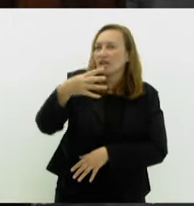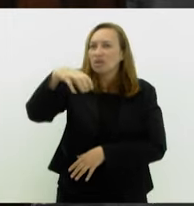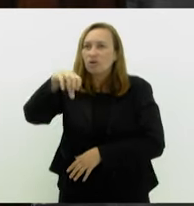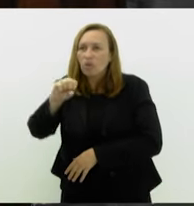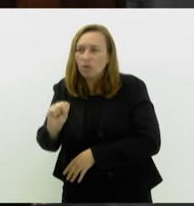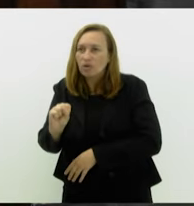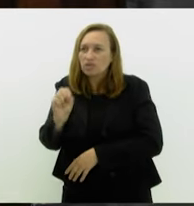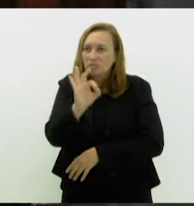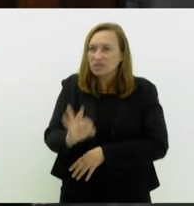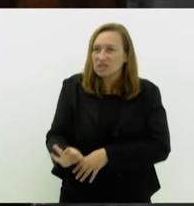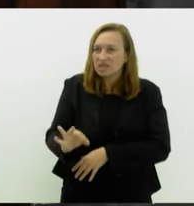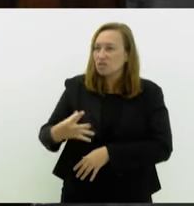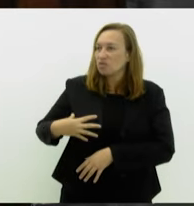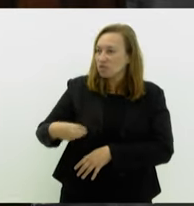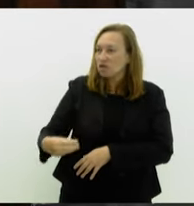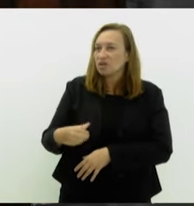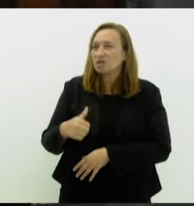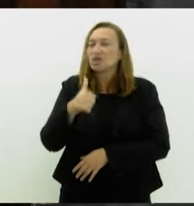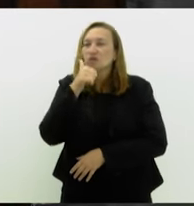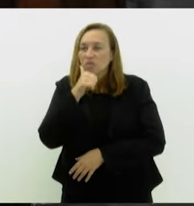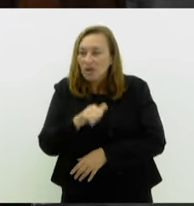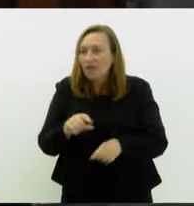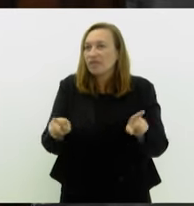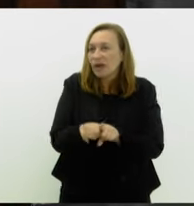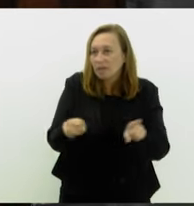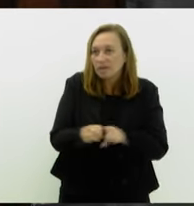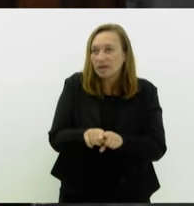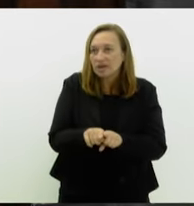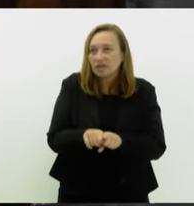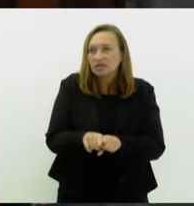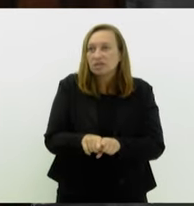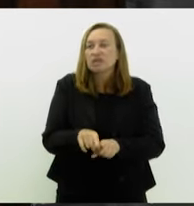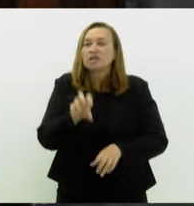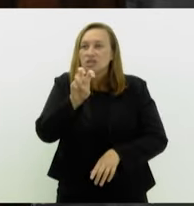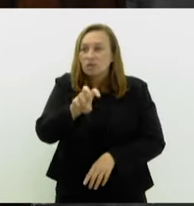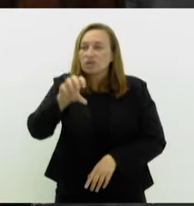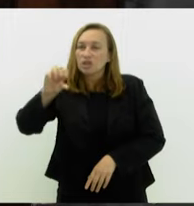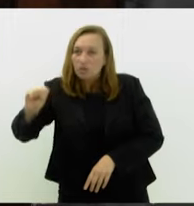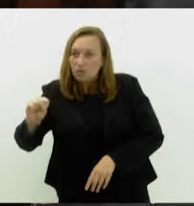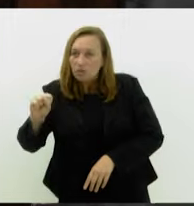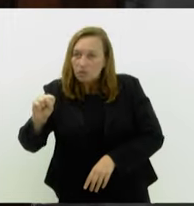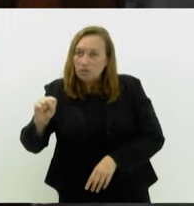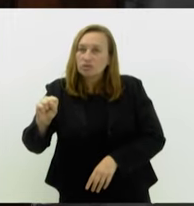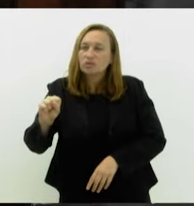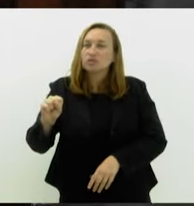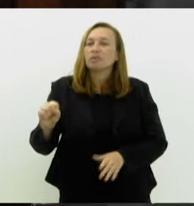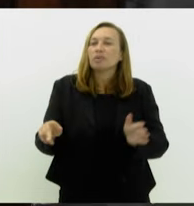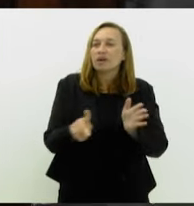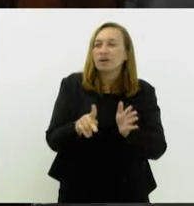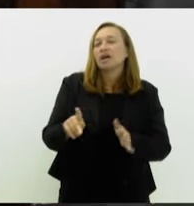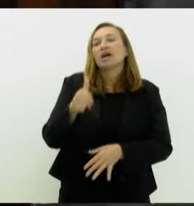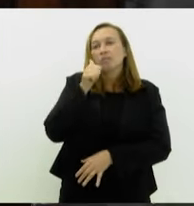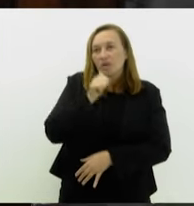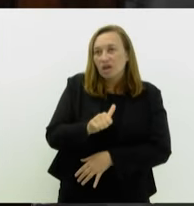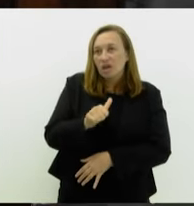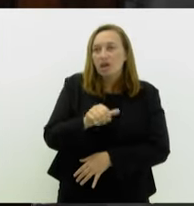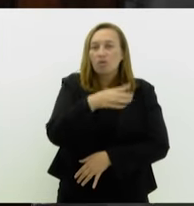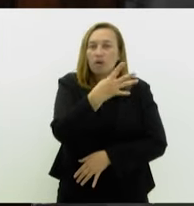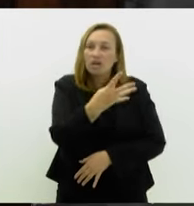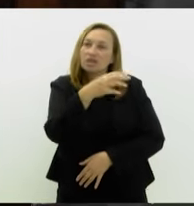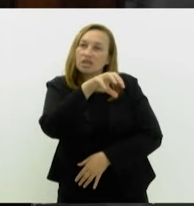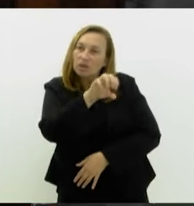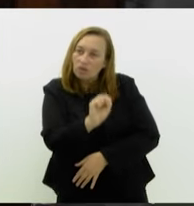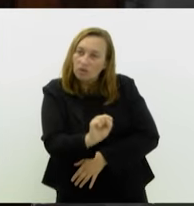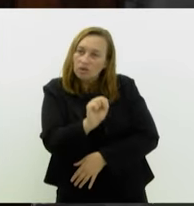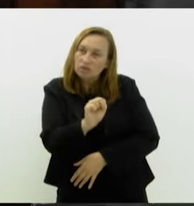filhos de mulheres também 52% são de mulheres e 48% são filhos de mulheres nós